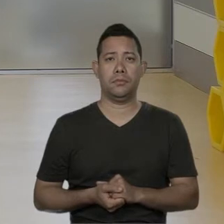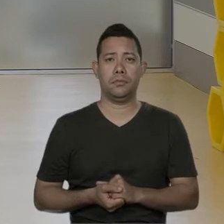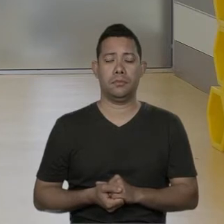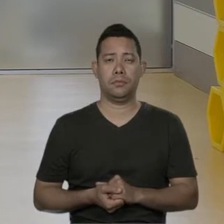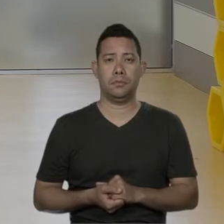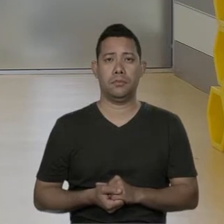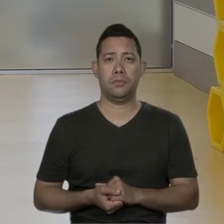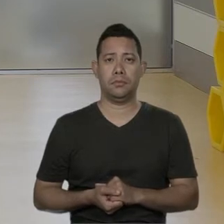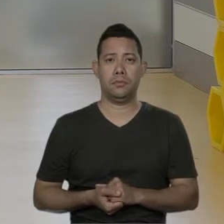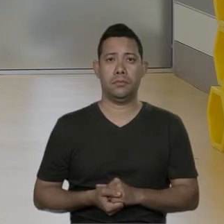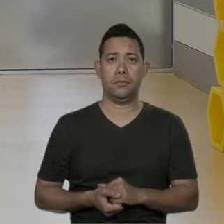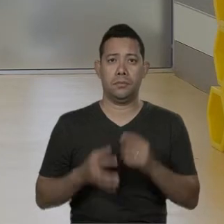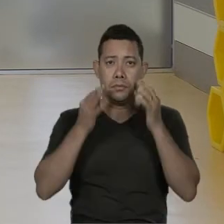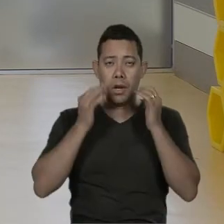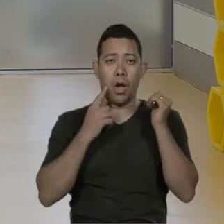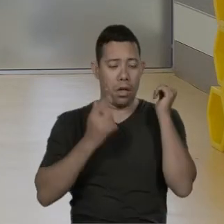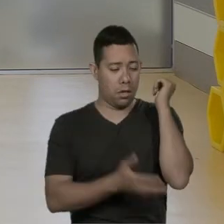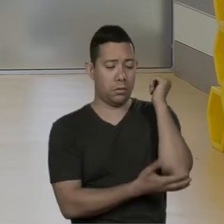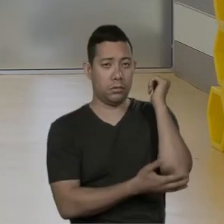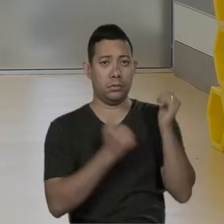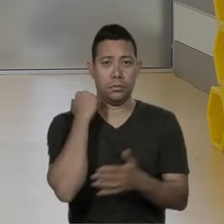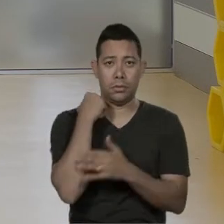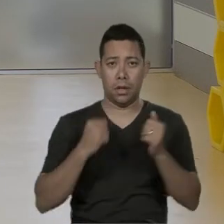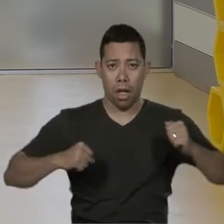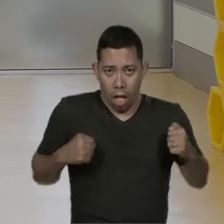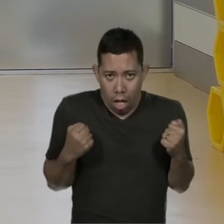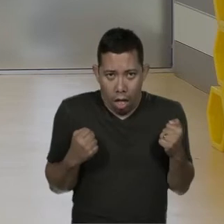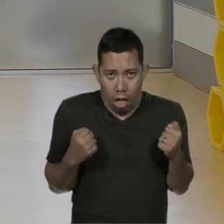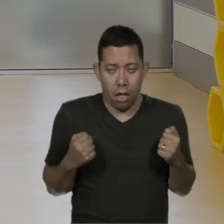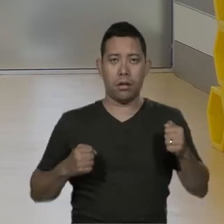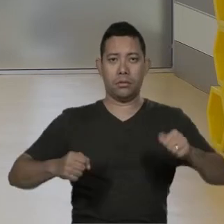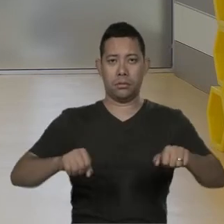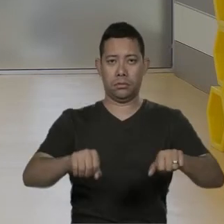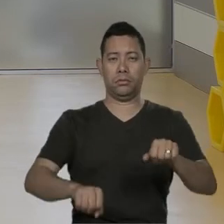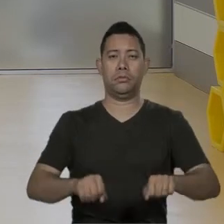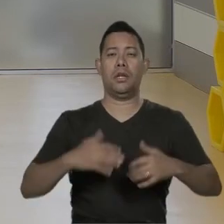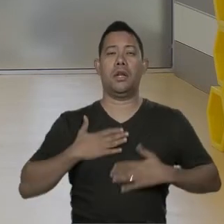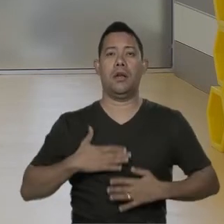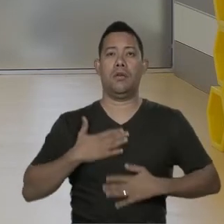Ó, cotovelos destravados. Se você conseguir, precisar,